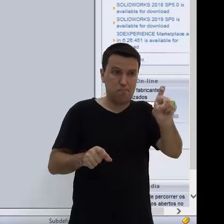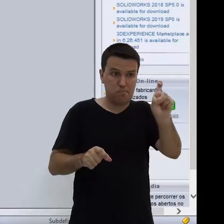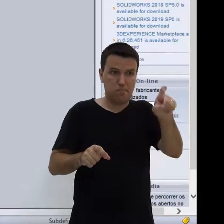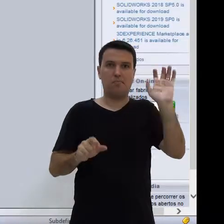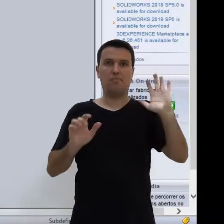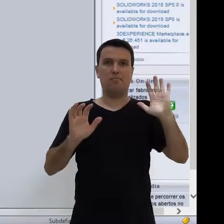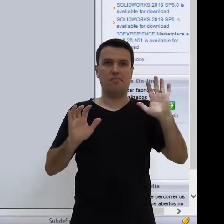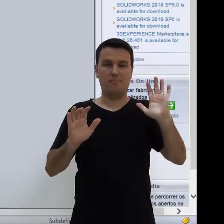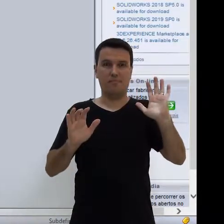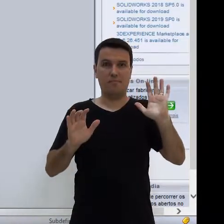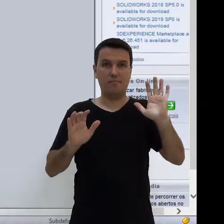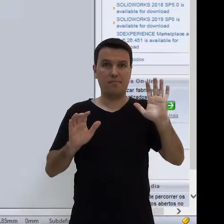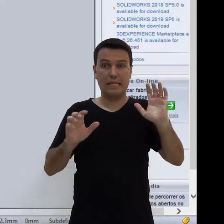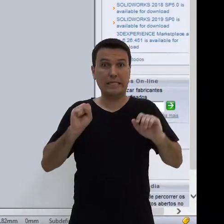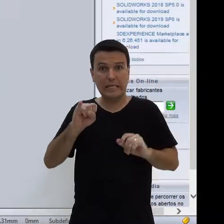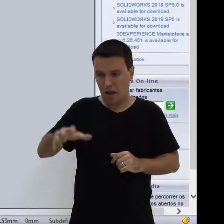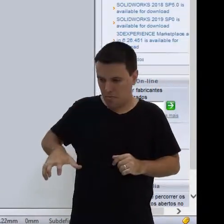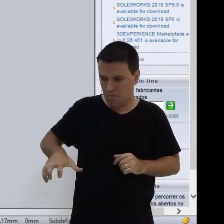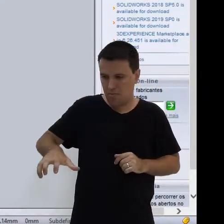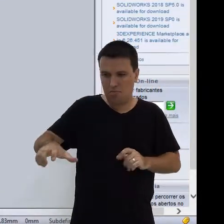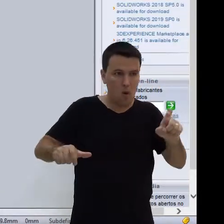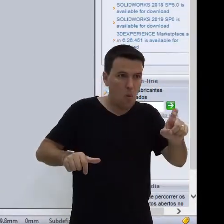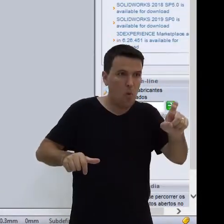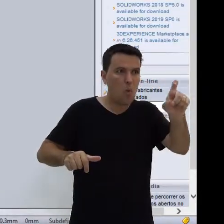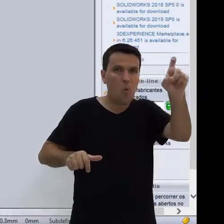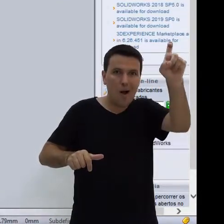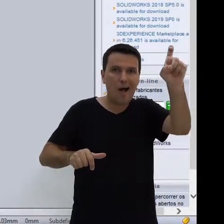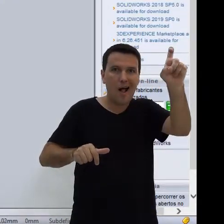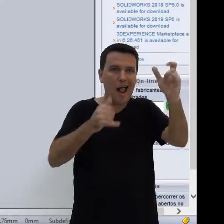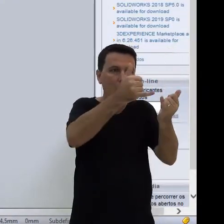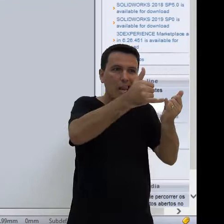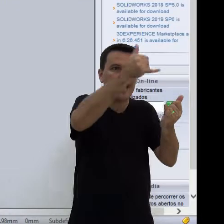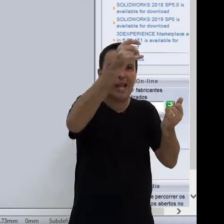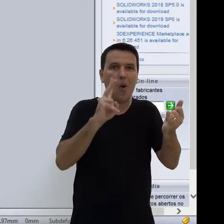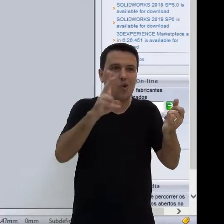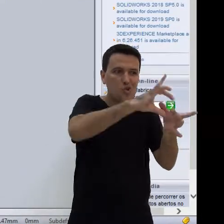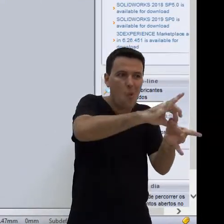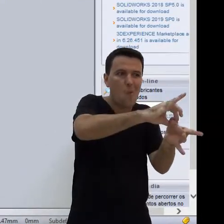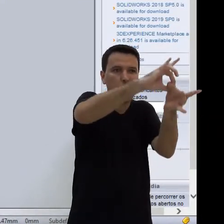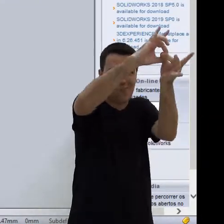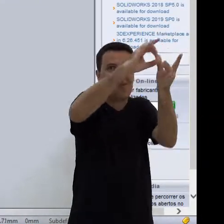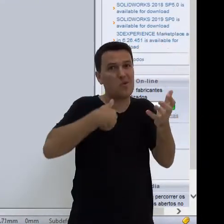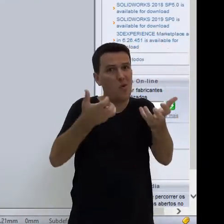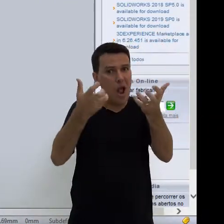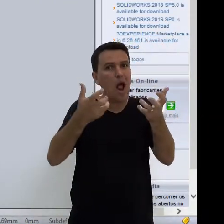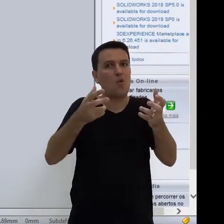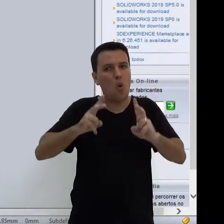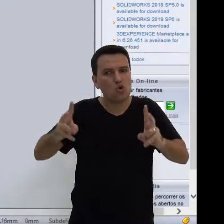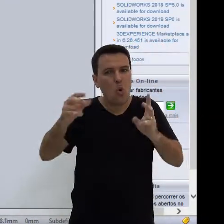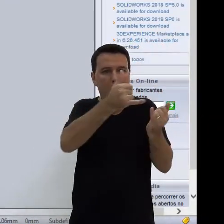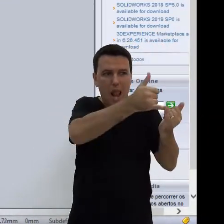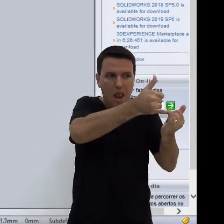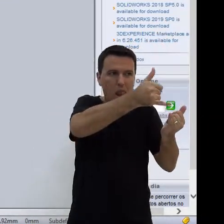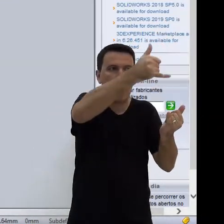e soltar. E se você movimenta o mouse, você percebe que ele continua com a opção linha. Então é isso que eu quero fazer. Eu quero fazer mais uma